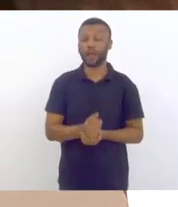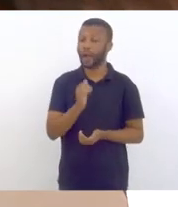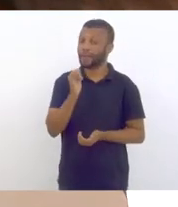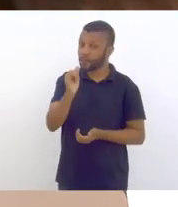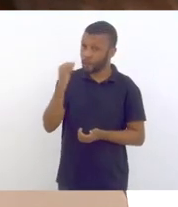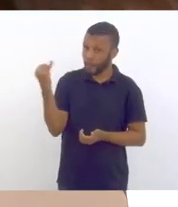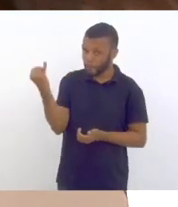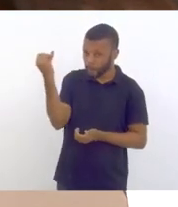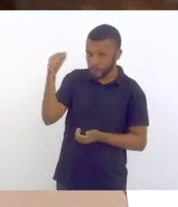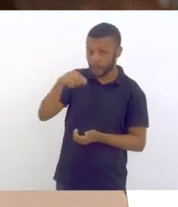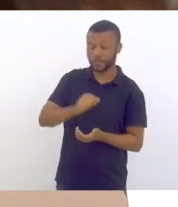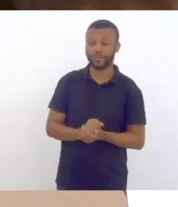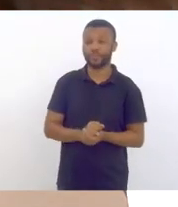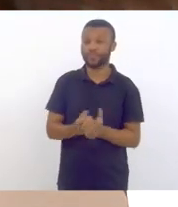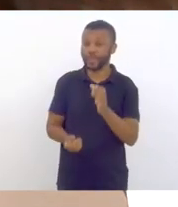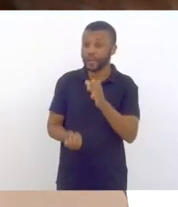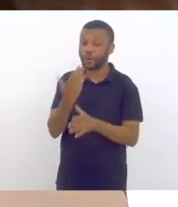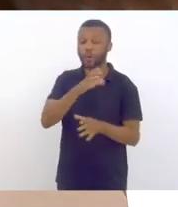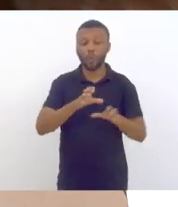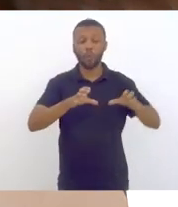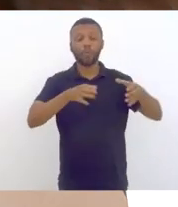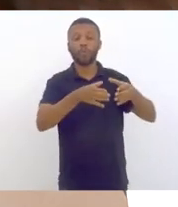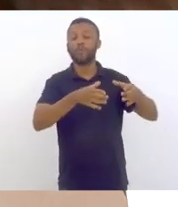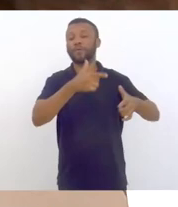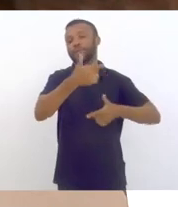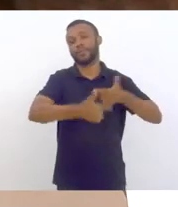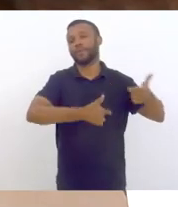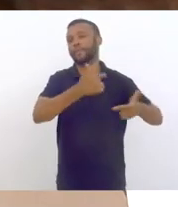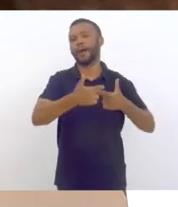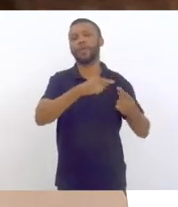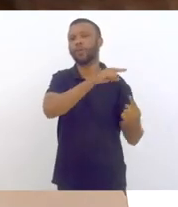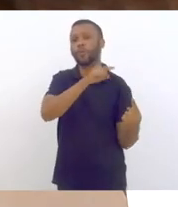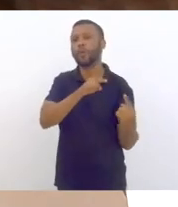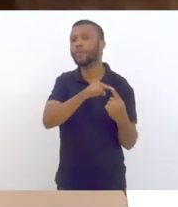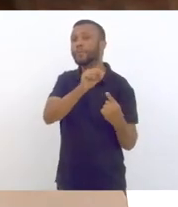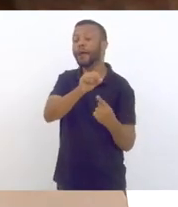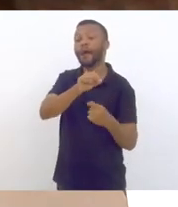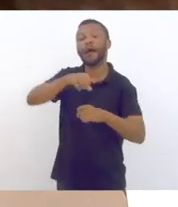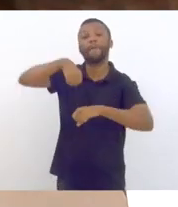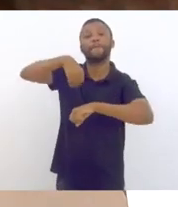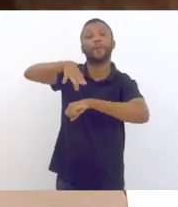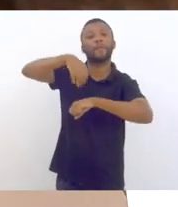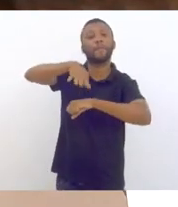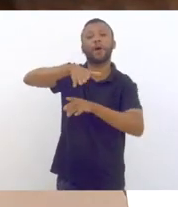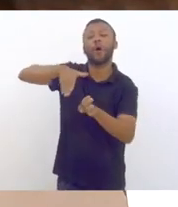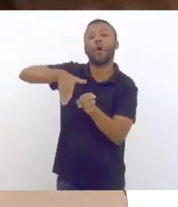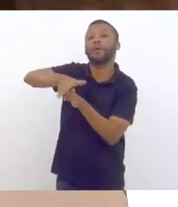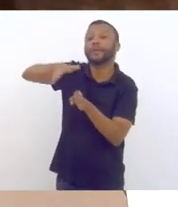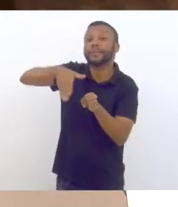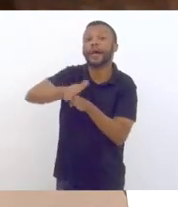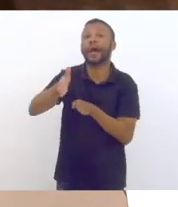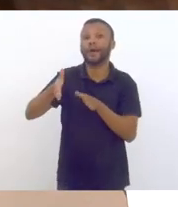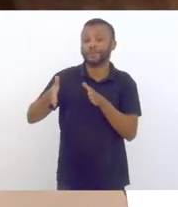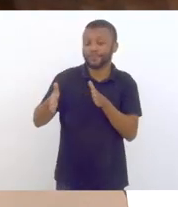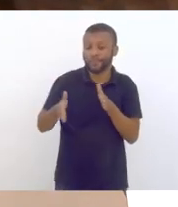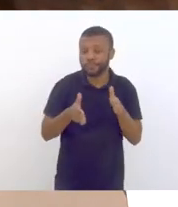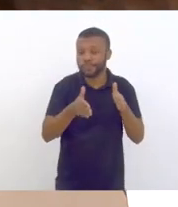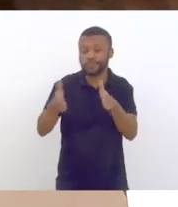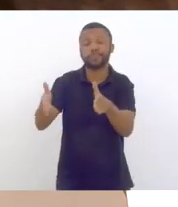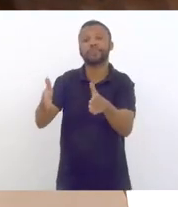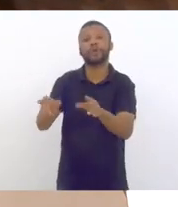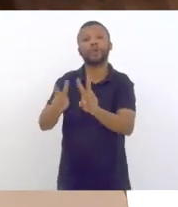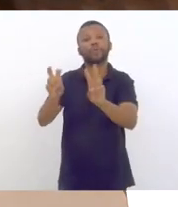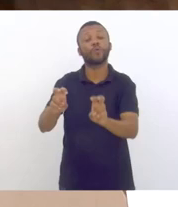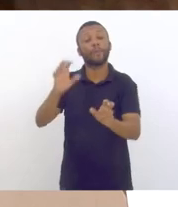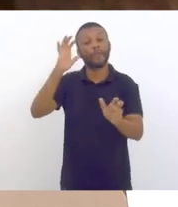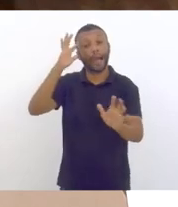é importante um grupo de trabalho para dar caminho a questão da decisão do